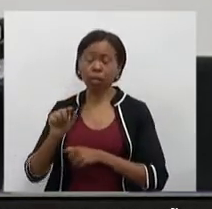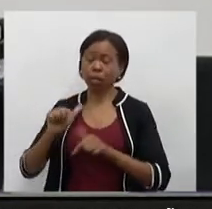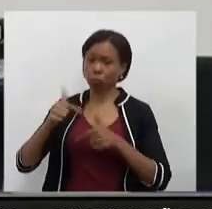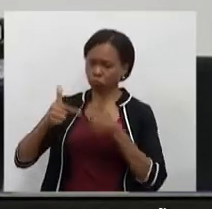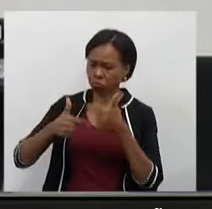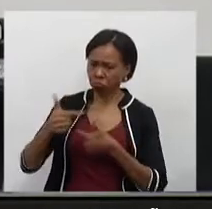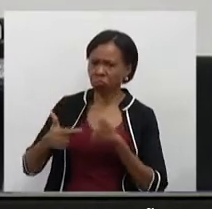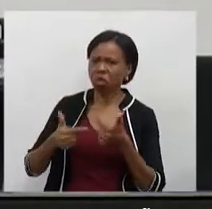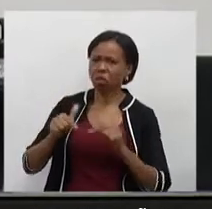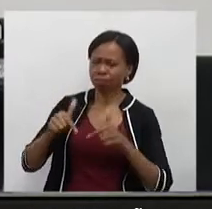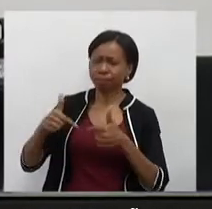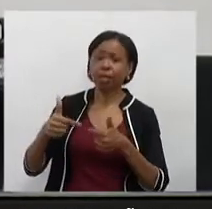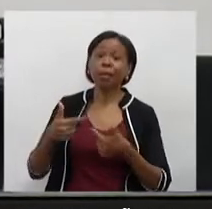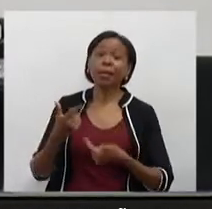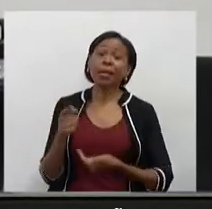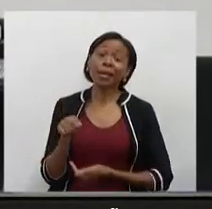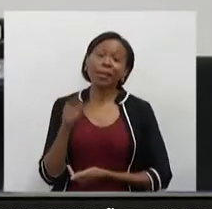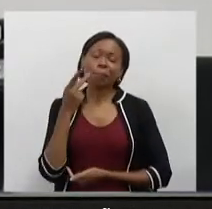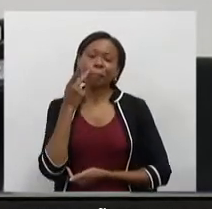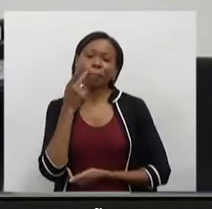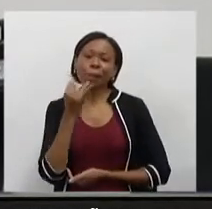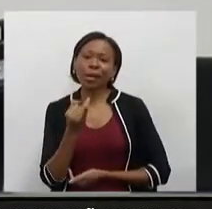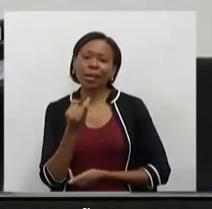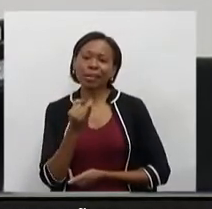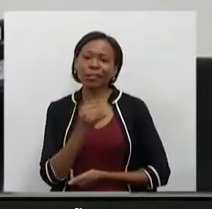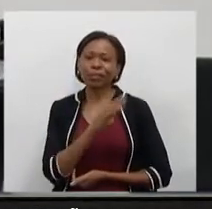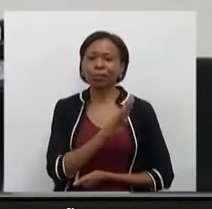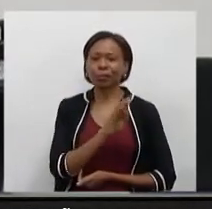que o Bernardo também tem doença rara. Rodrigo?